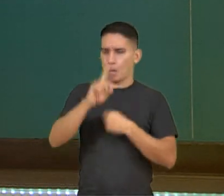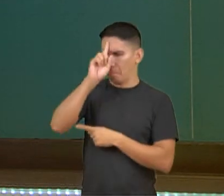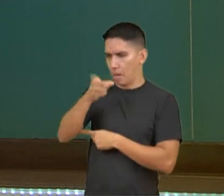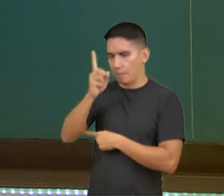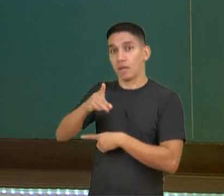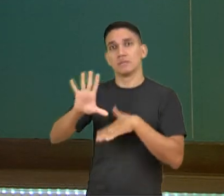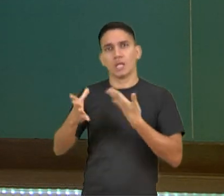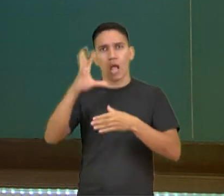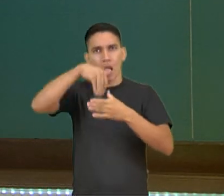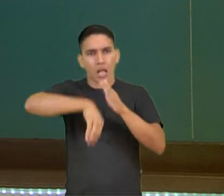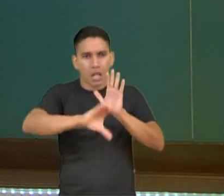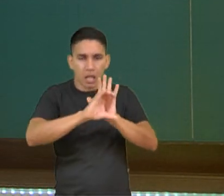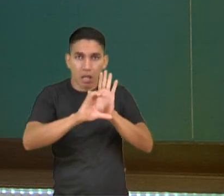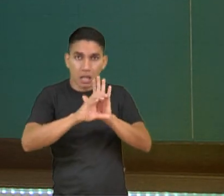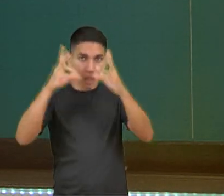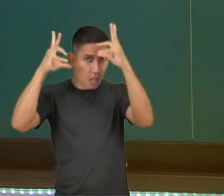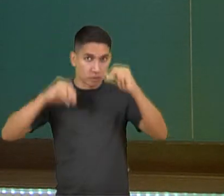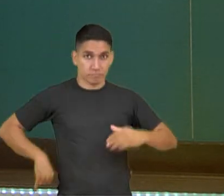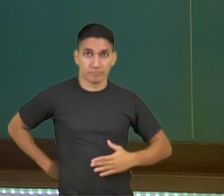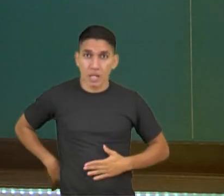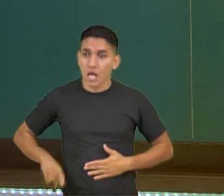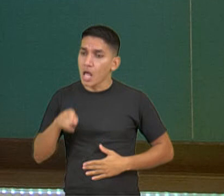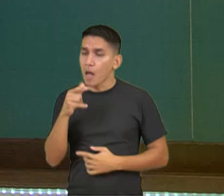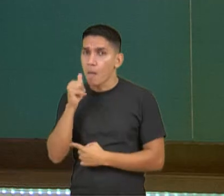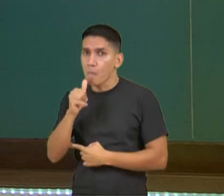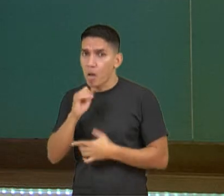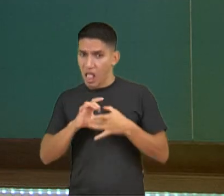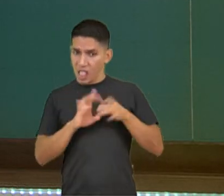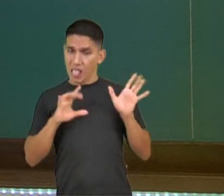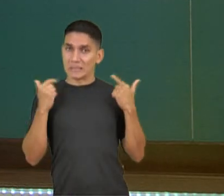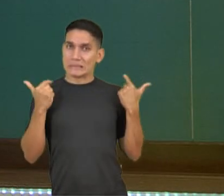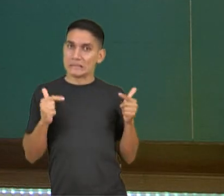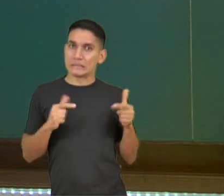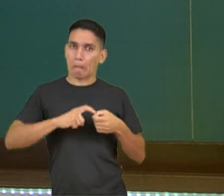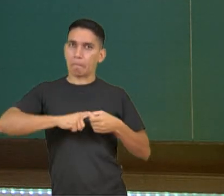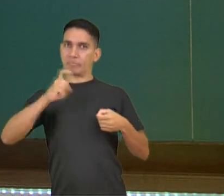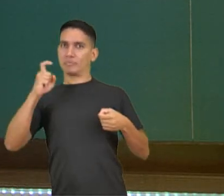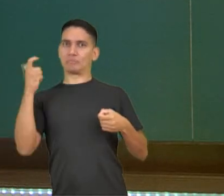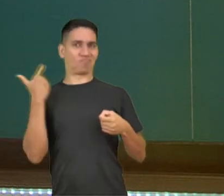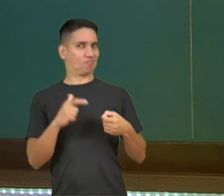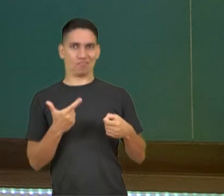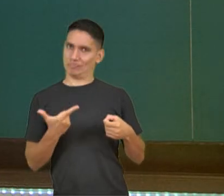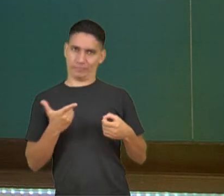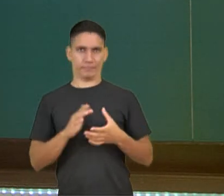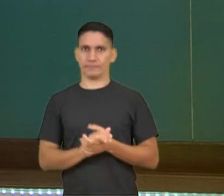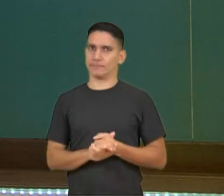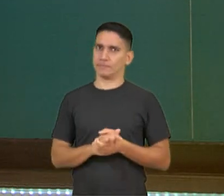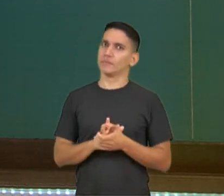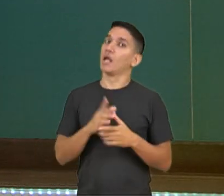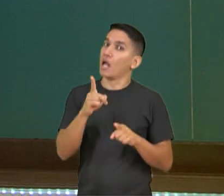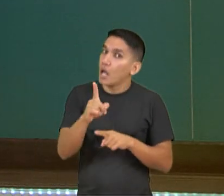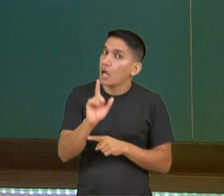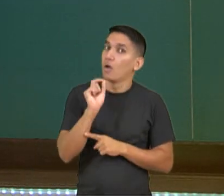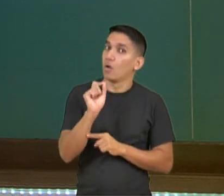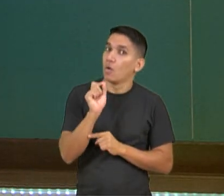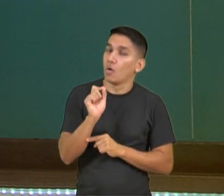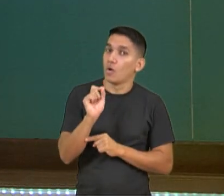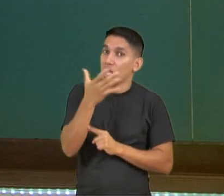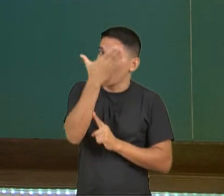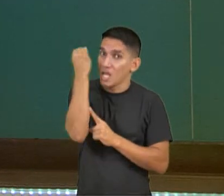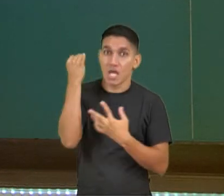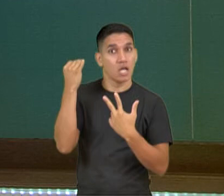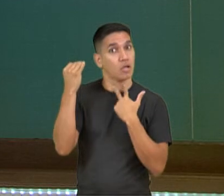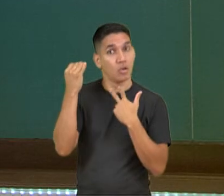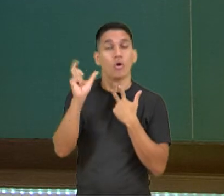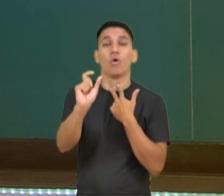do Código Napoleônico, as mulheres não teriam autonomia nem uma certa independência. A gente também não pode esquecer que isso fazia